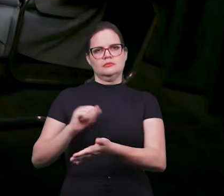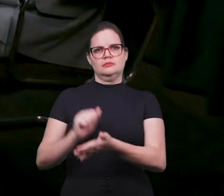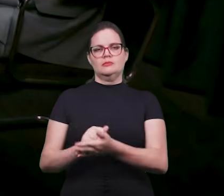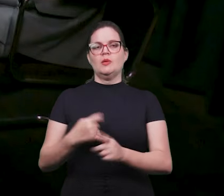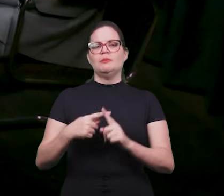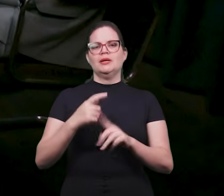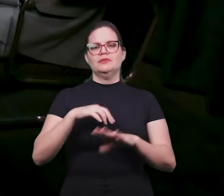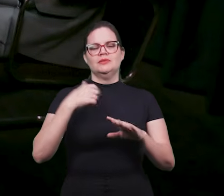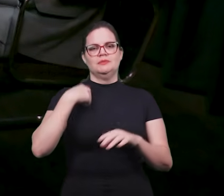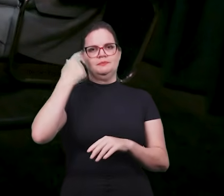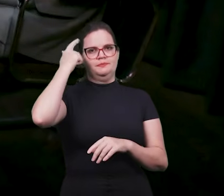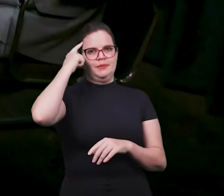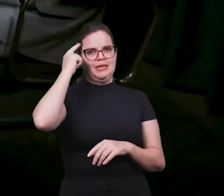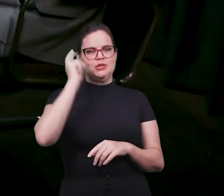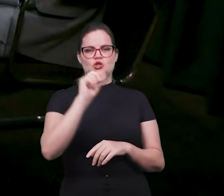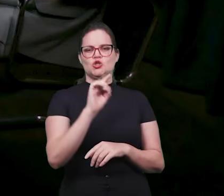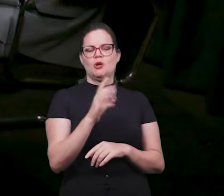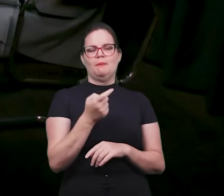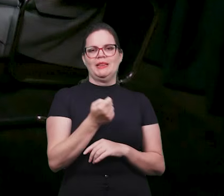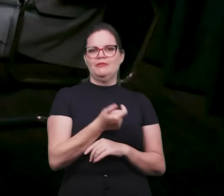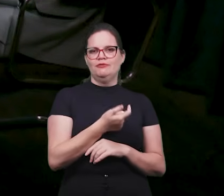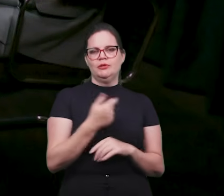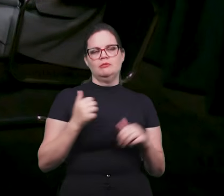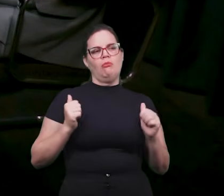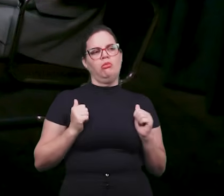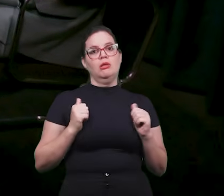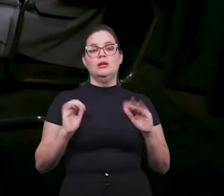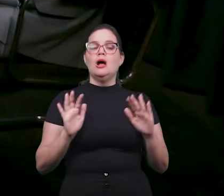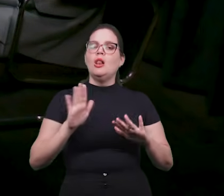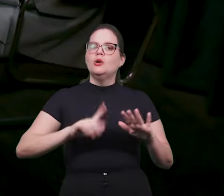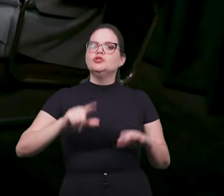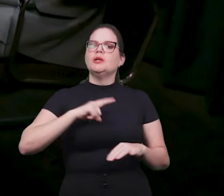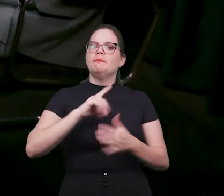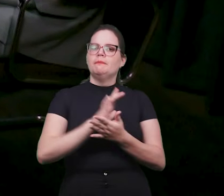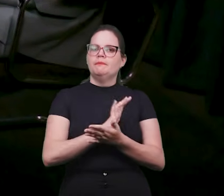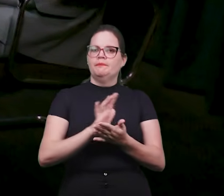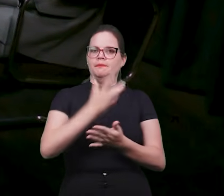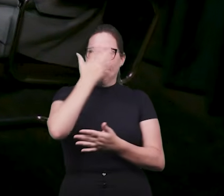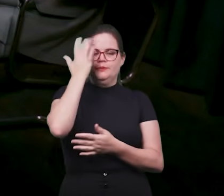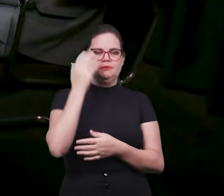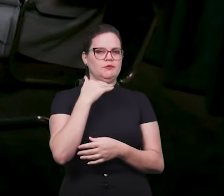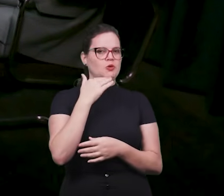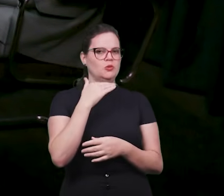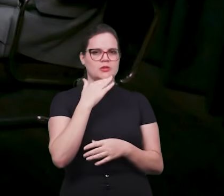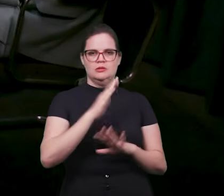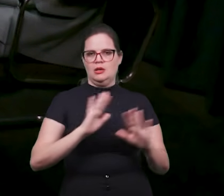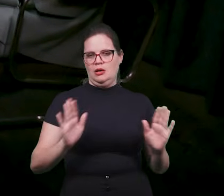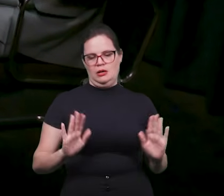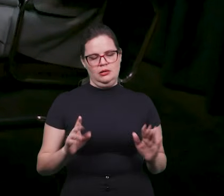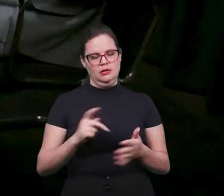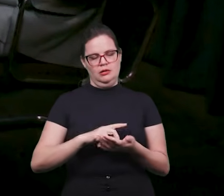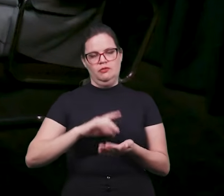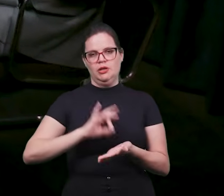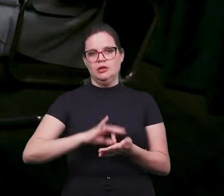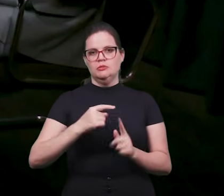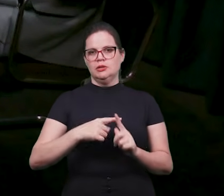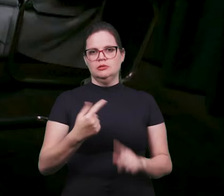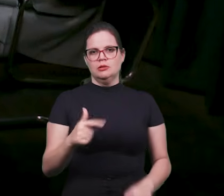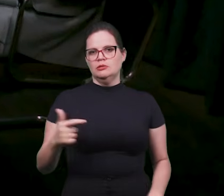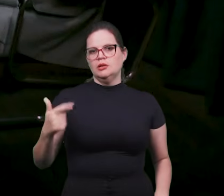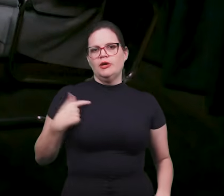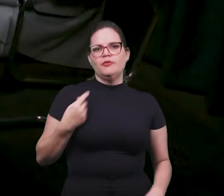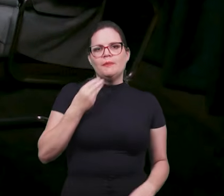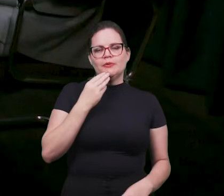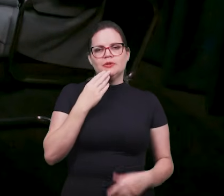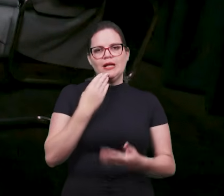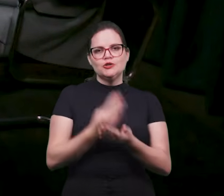num benefício. É claro que tem pessoas que não têm condições técnicas, que não se capacitaram, que não tiveram